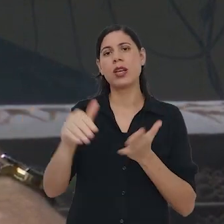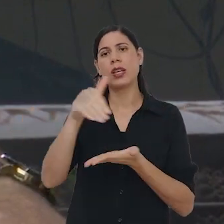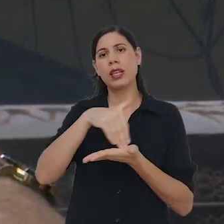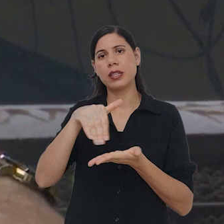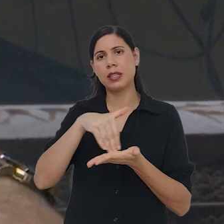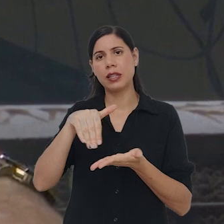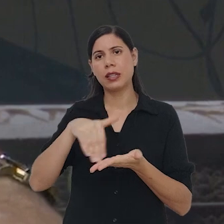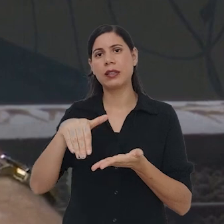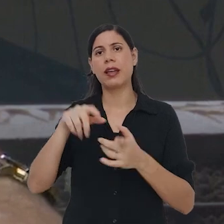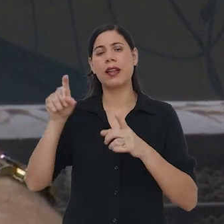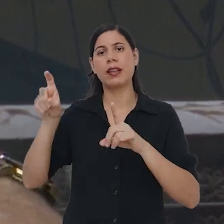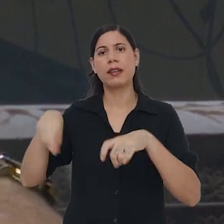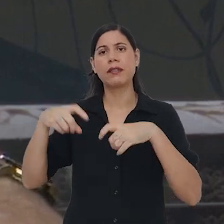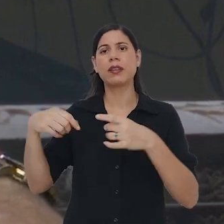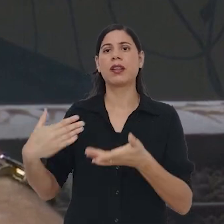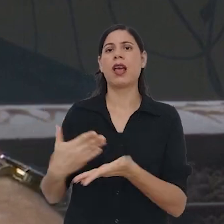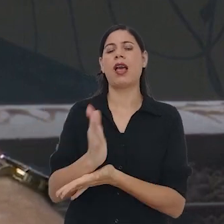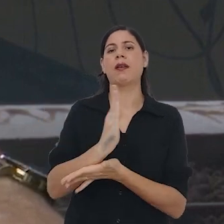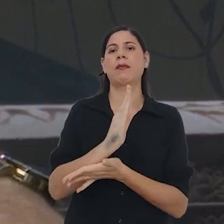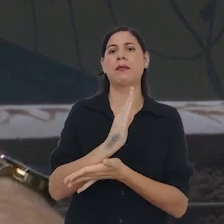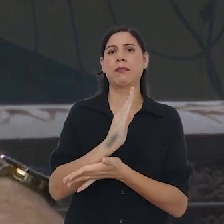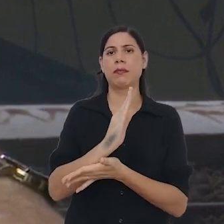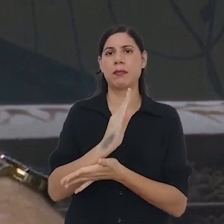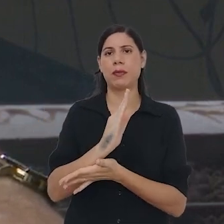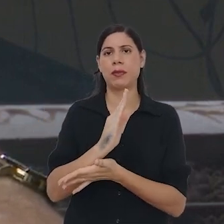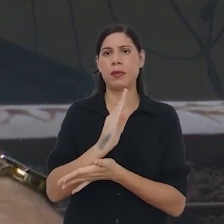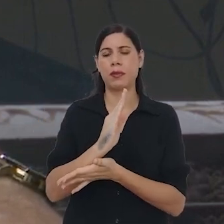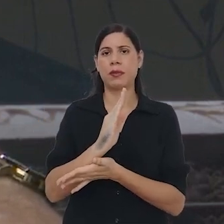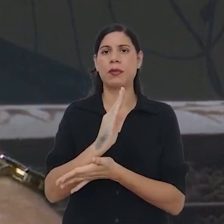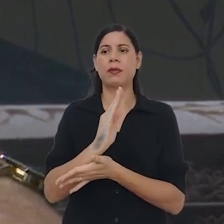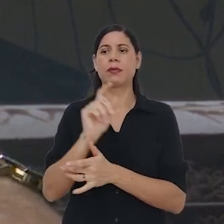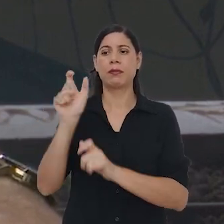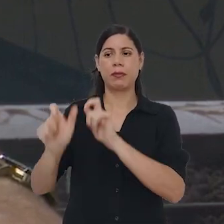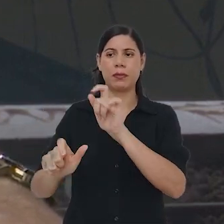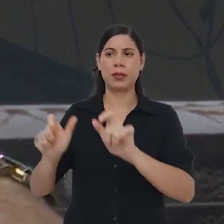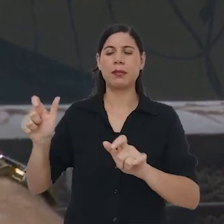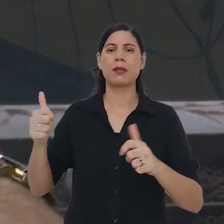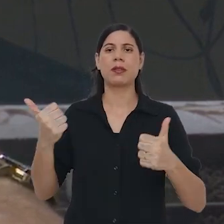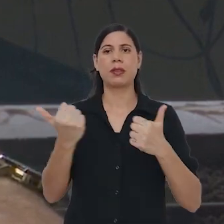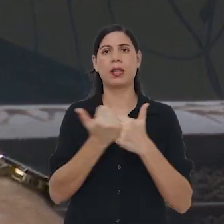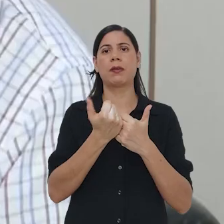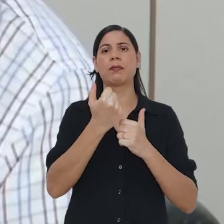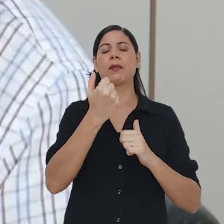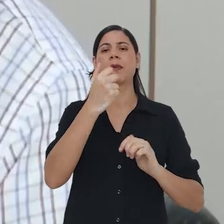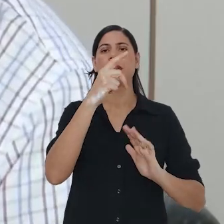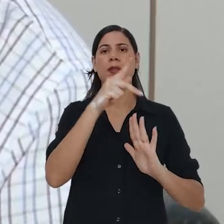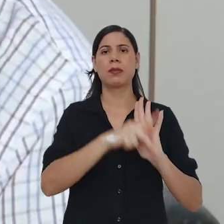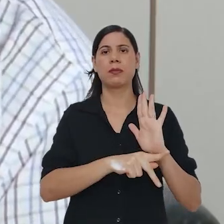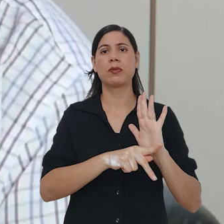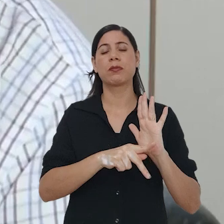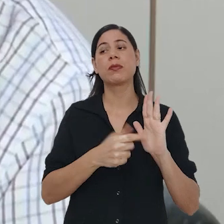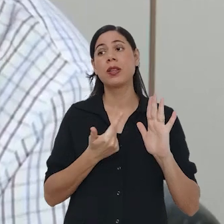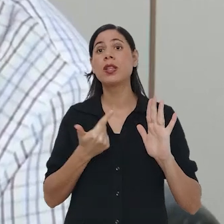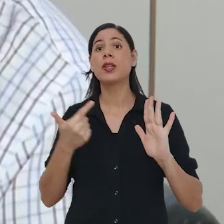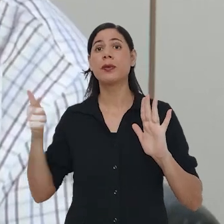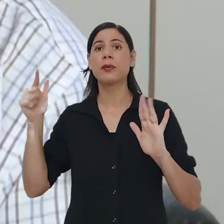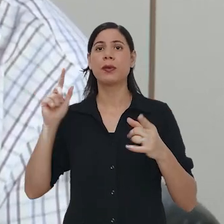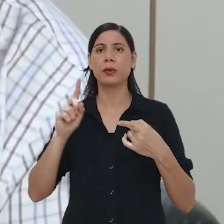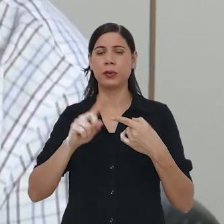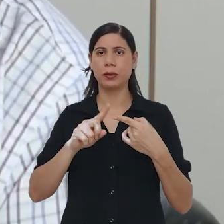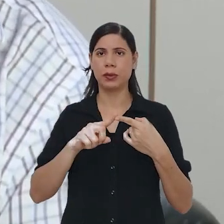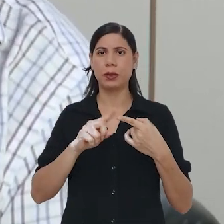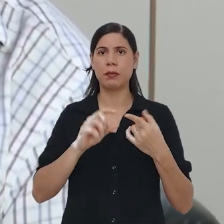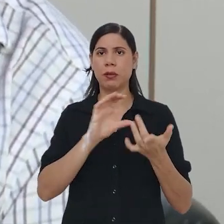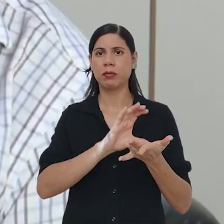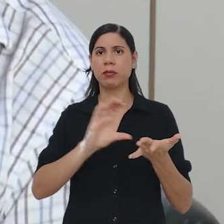de Fazenda aprova a isenção fiscal para as empresas que estão dispostas a apoiar os projetos. Ainda há uma outra linha